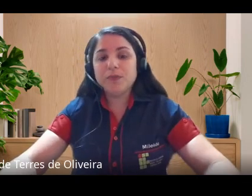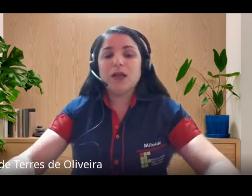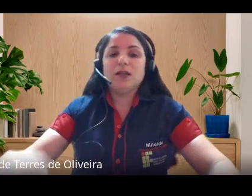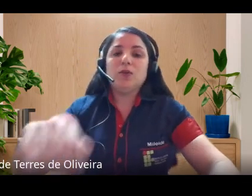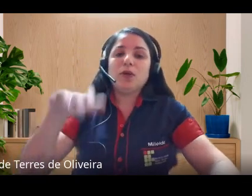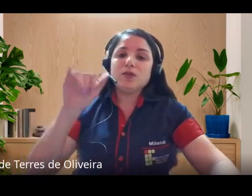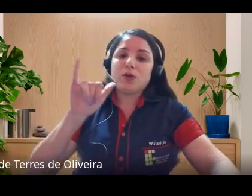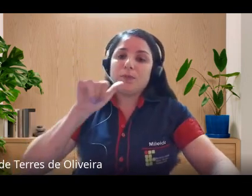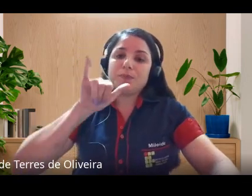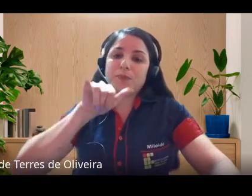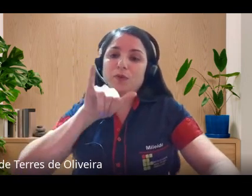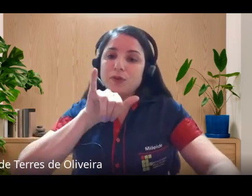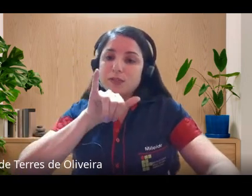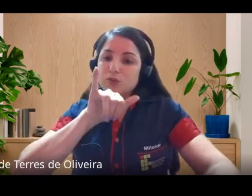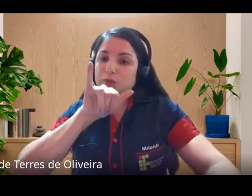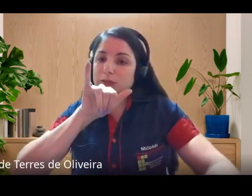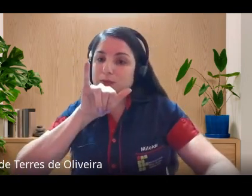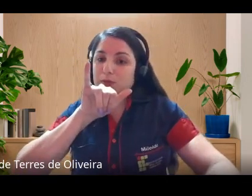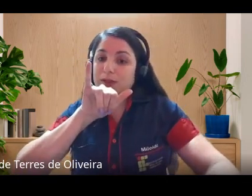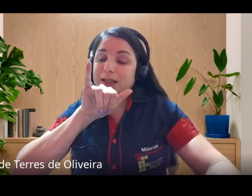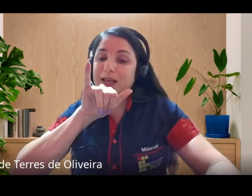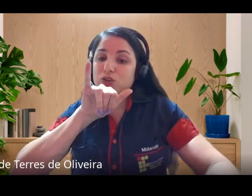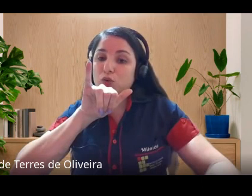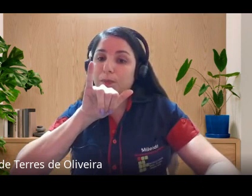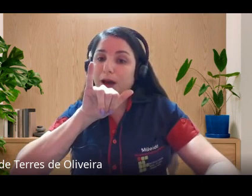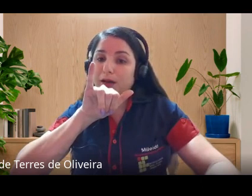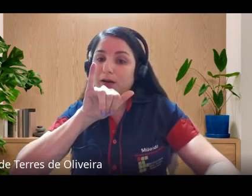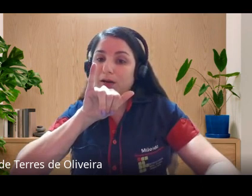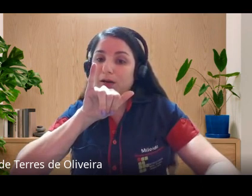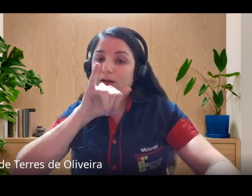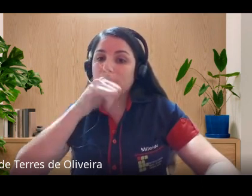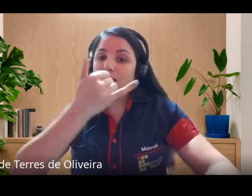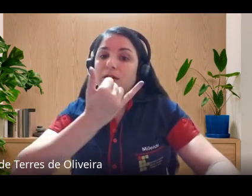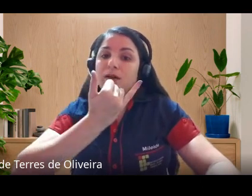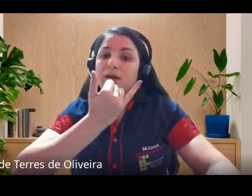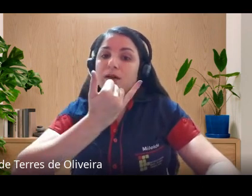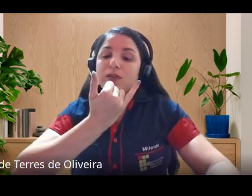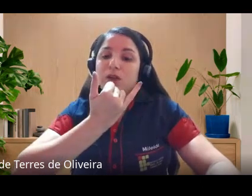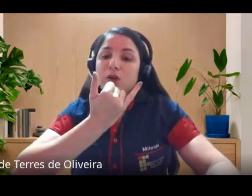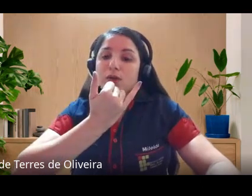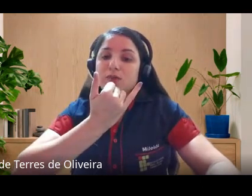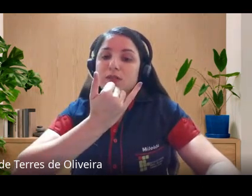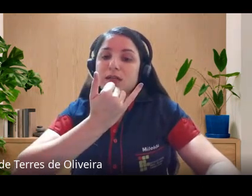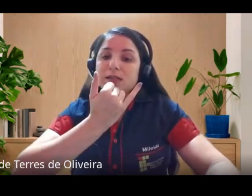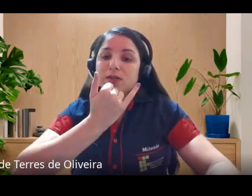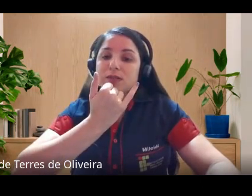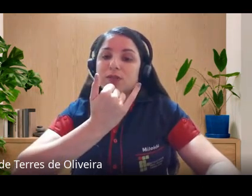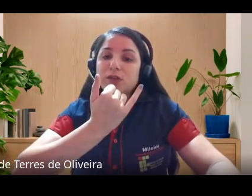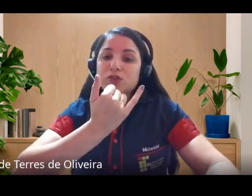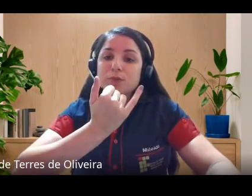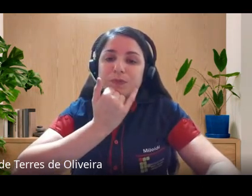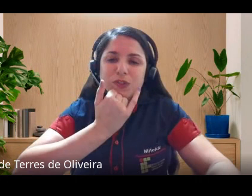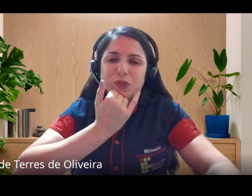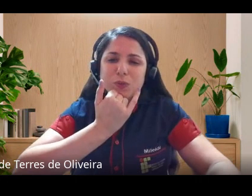né? Então, olha só, configuração de mão Y. Desculpar. Você encosta os 3 dedos aqui